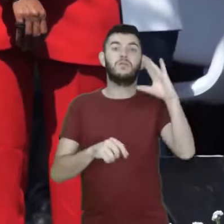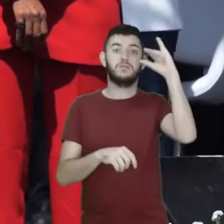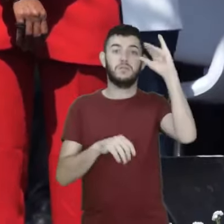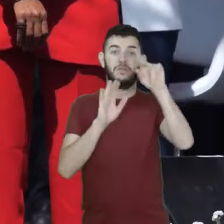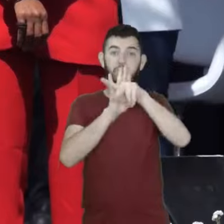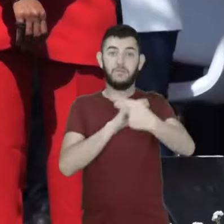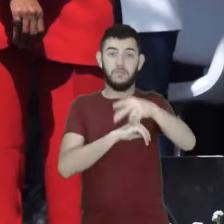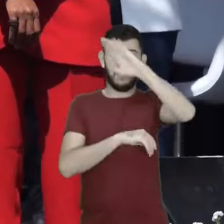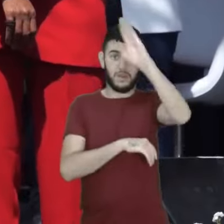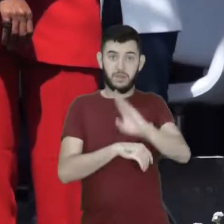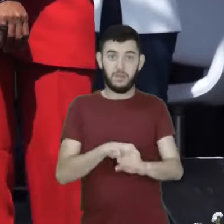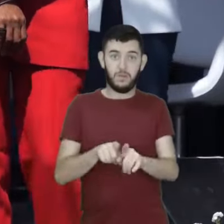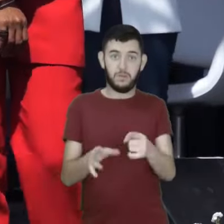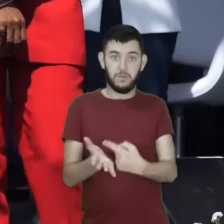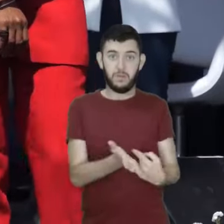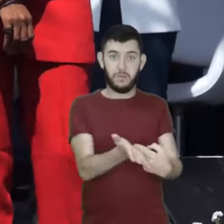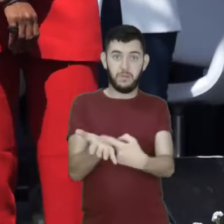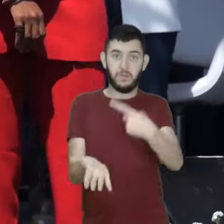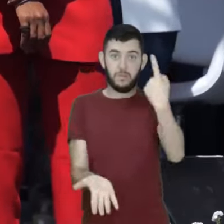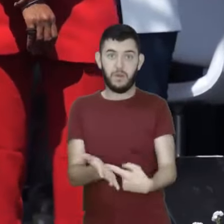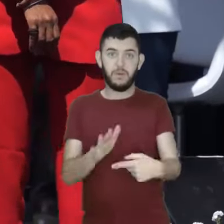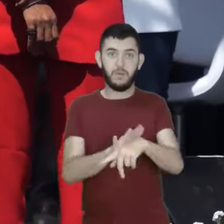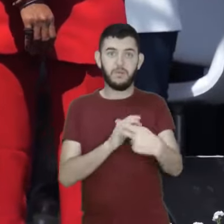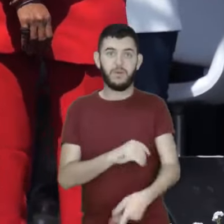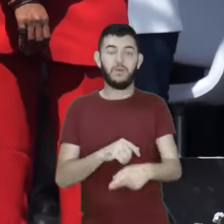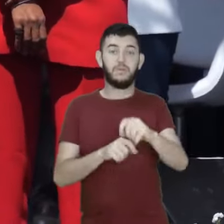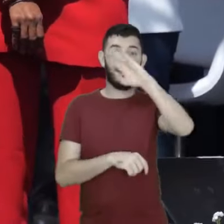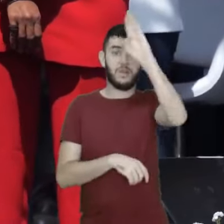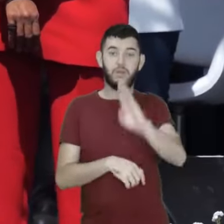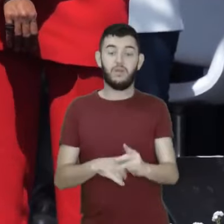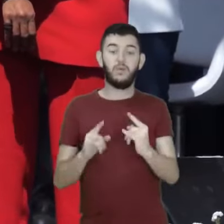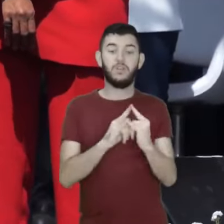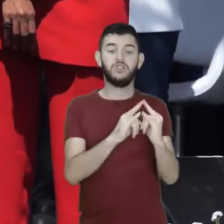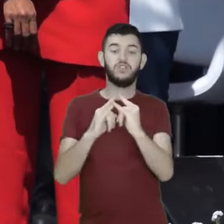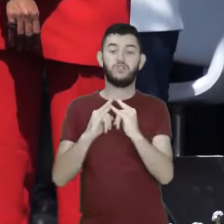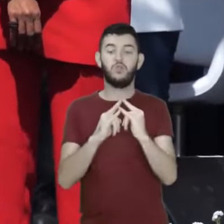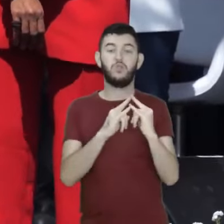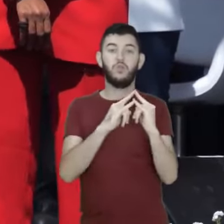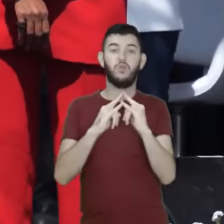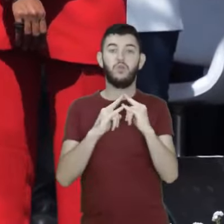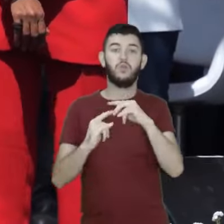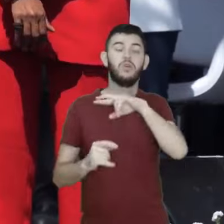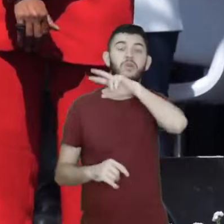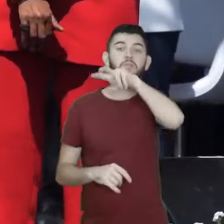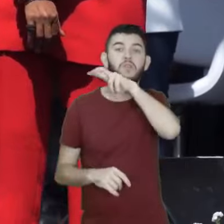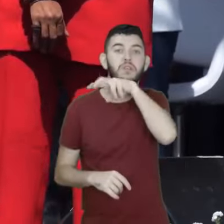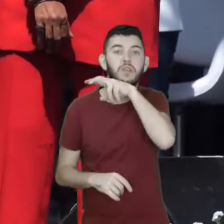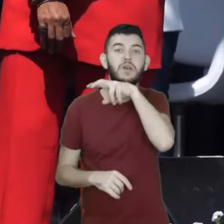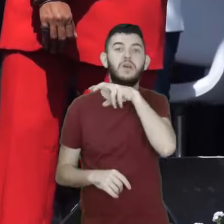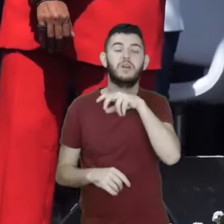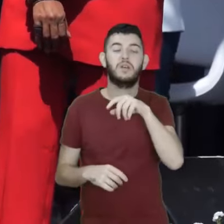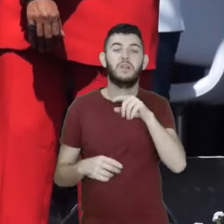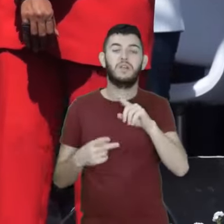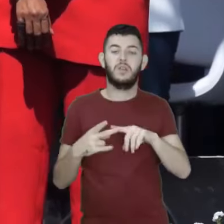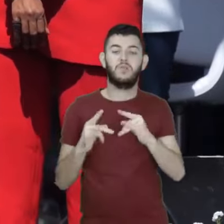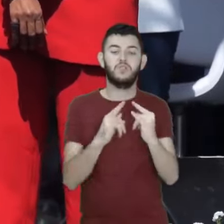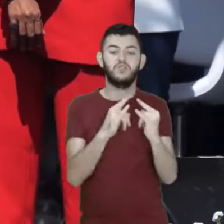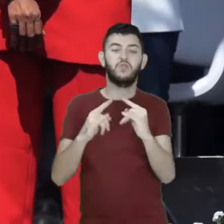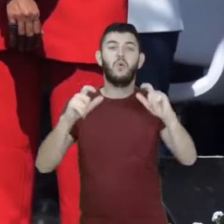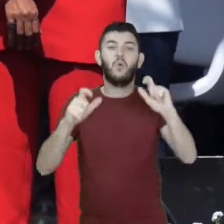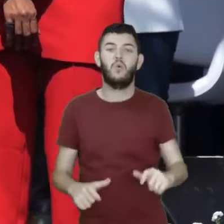tem o Instituto Butantan, tem o Instituto lá no Rio de Janeiro, que a gente pode fazer vacina